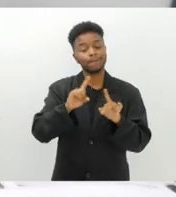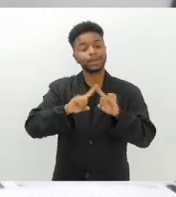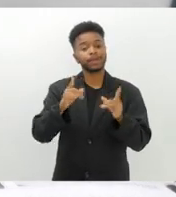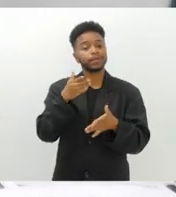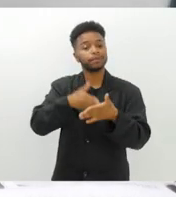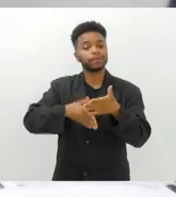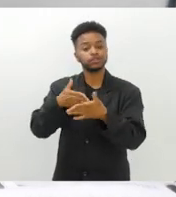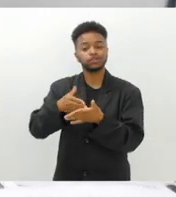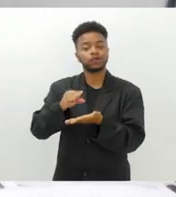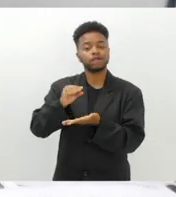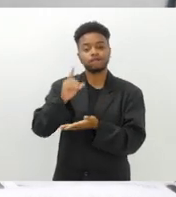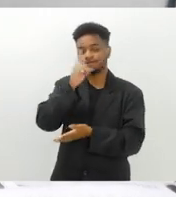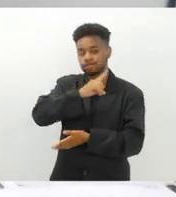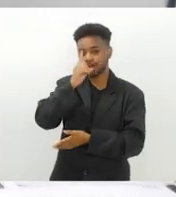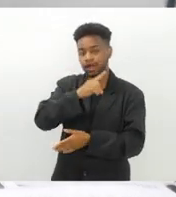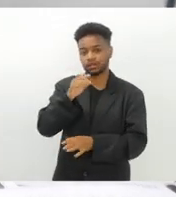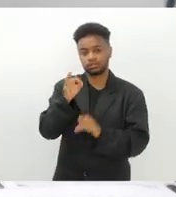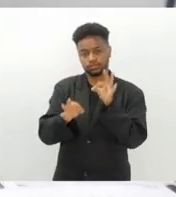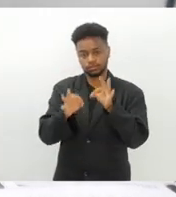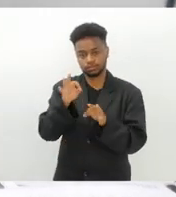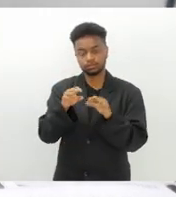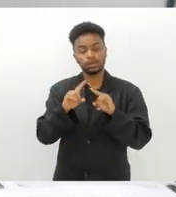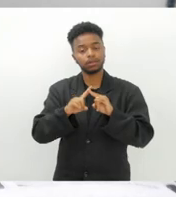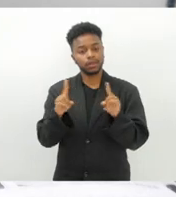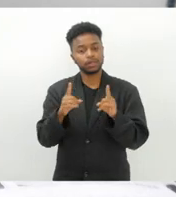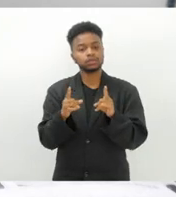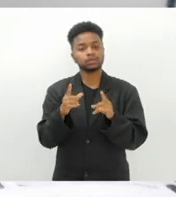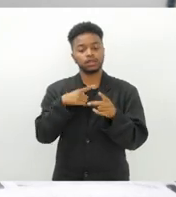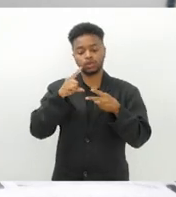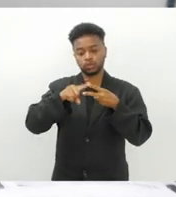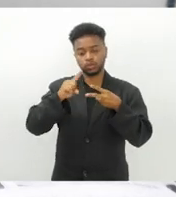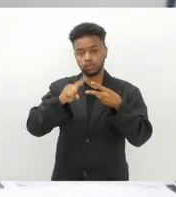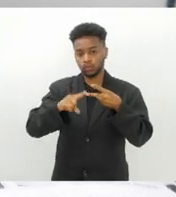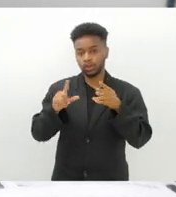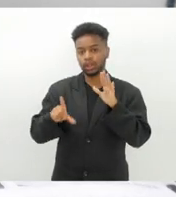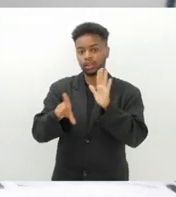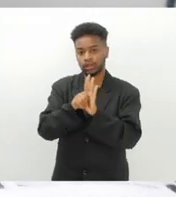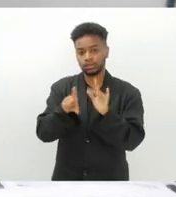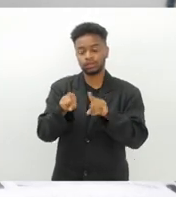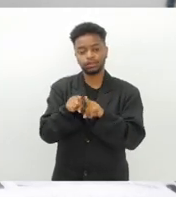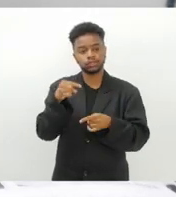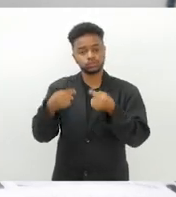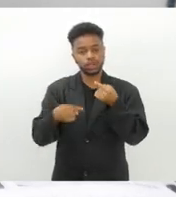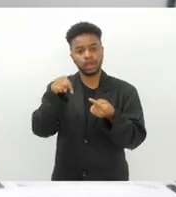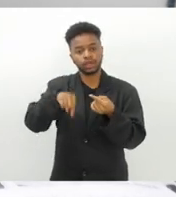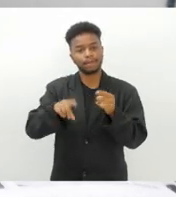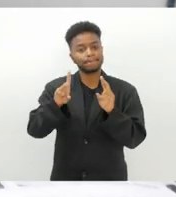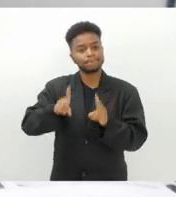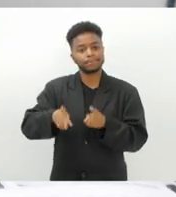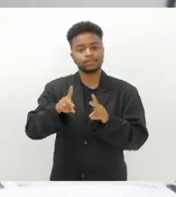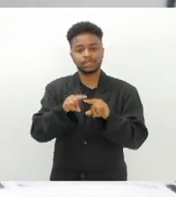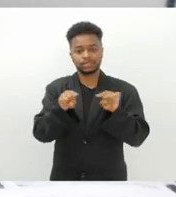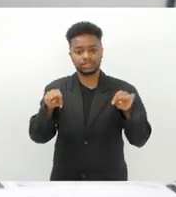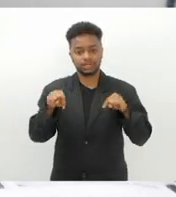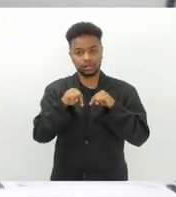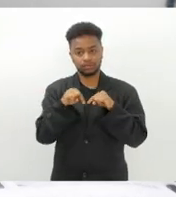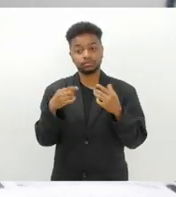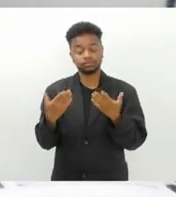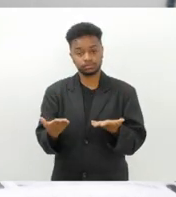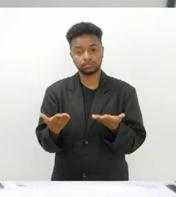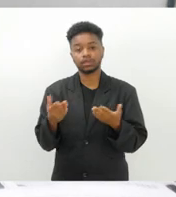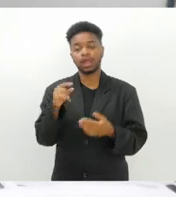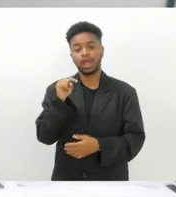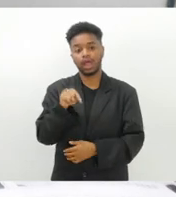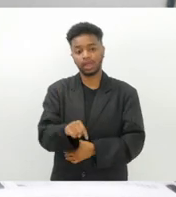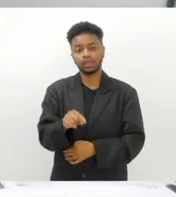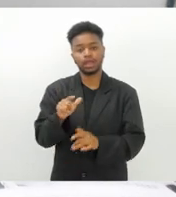Então, essas duas viraram leis e foram discutidas em audiências nessa sala. Portanto, o que a gente está fazendo aqui, espero